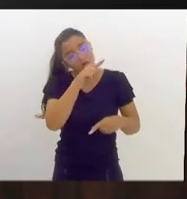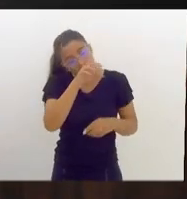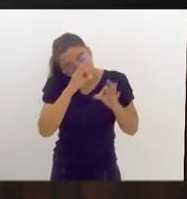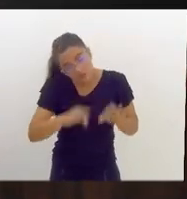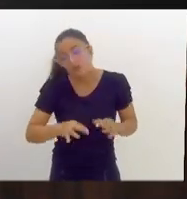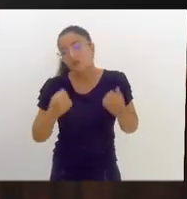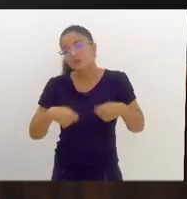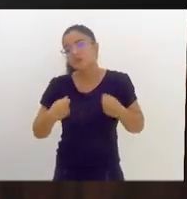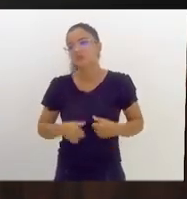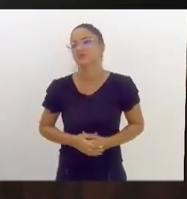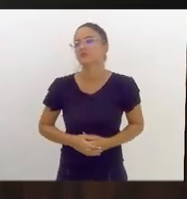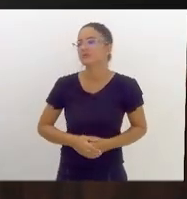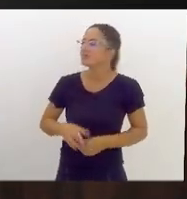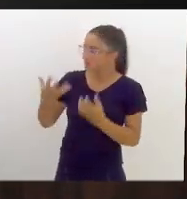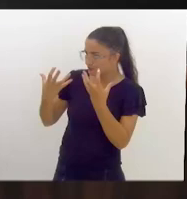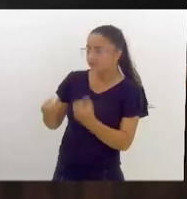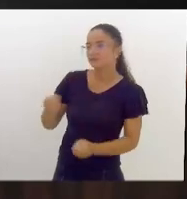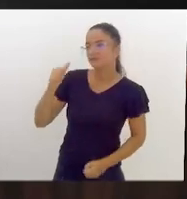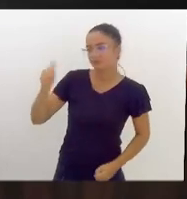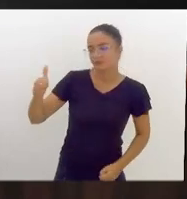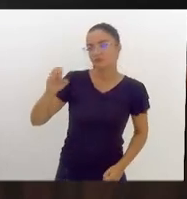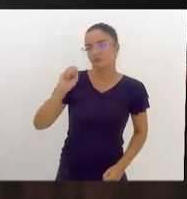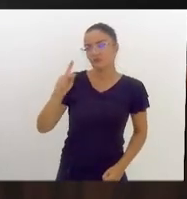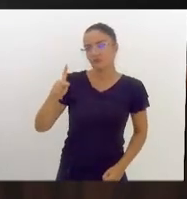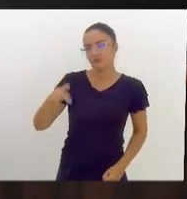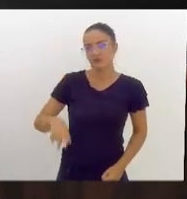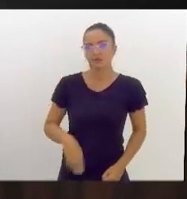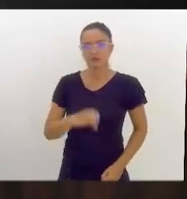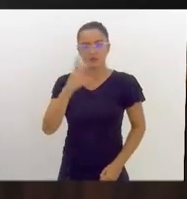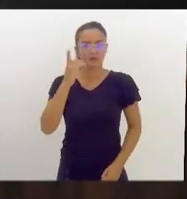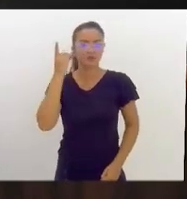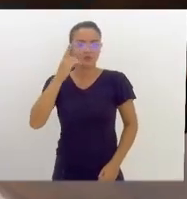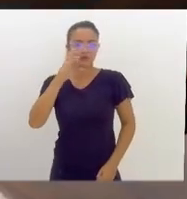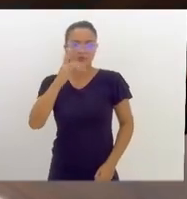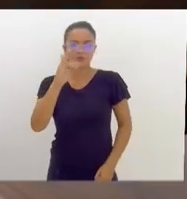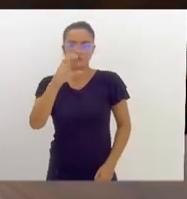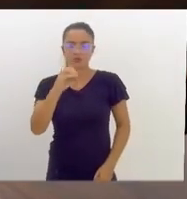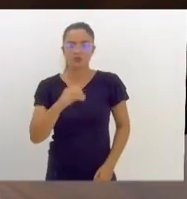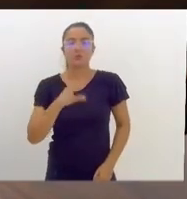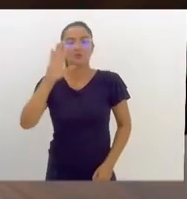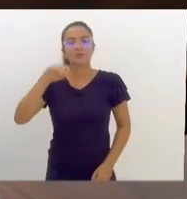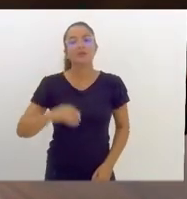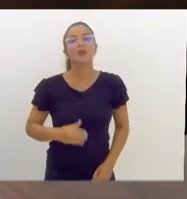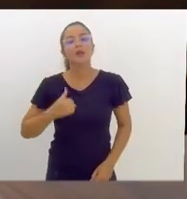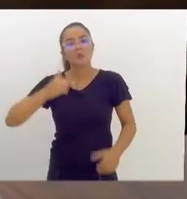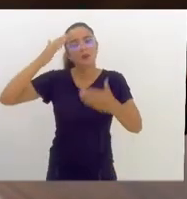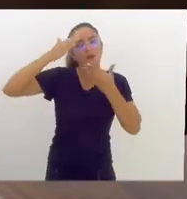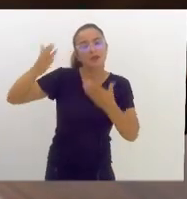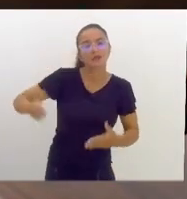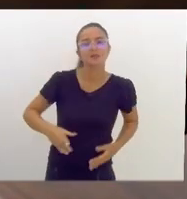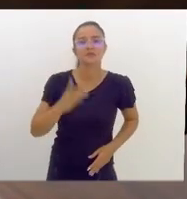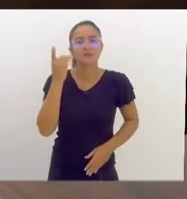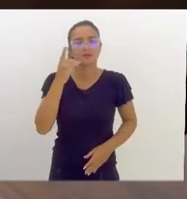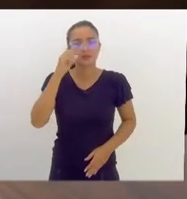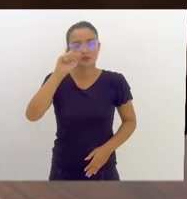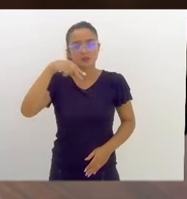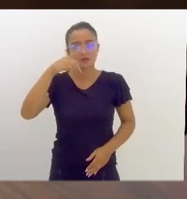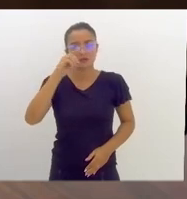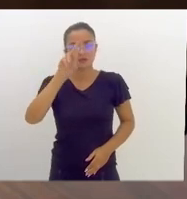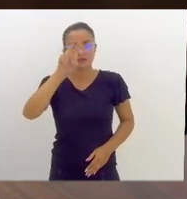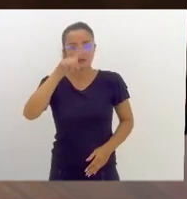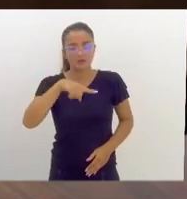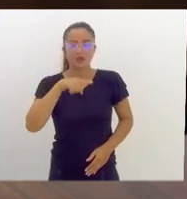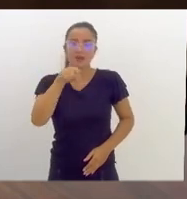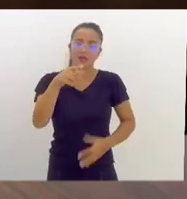Vossa Excelência, deputado Chico Machado, deputado Luiz Paulo. Eu queria agradecer tanto o deputado André Correia pelo atender nossa